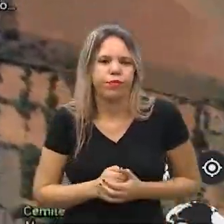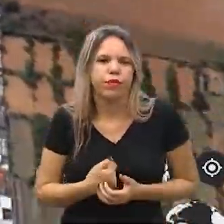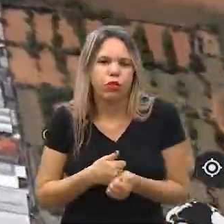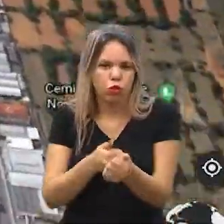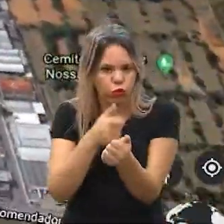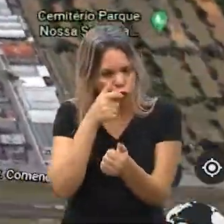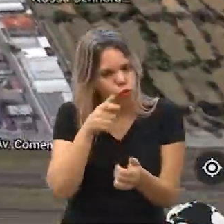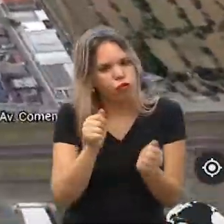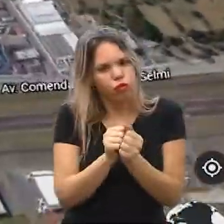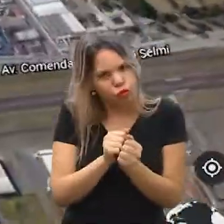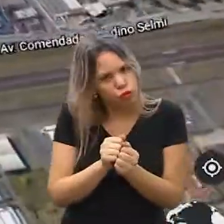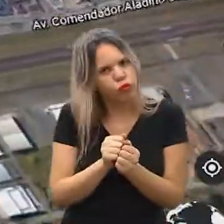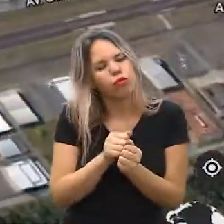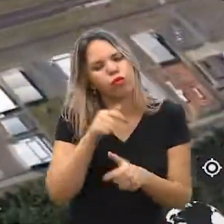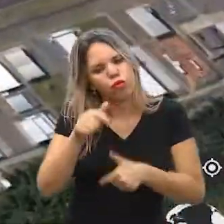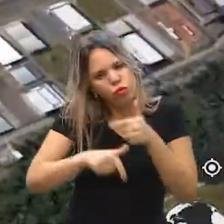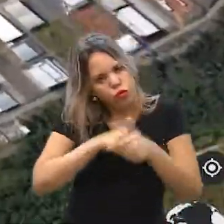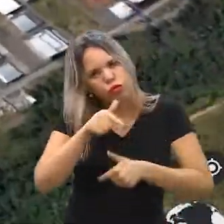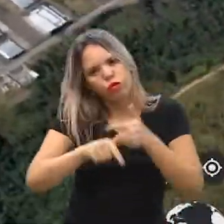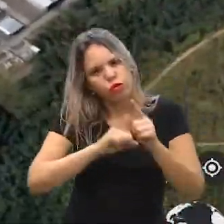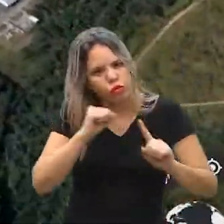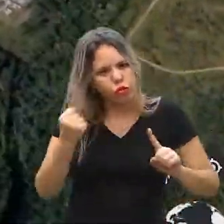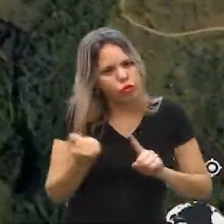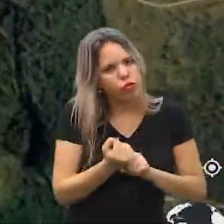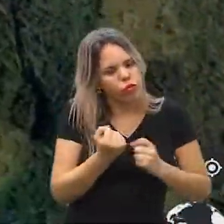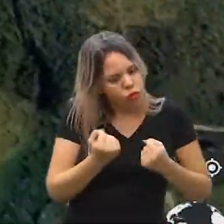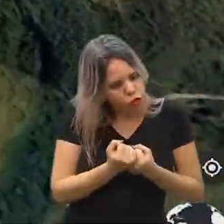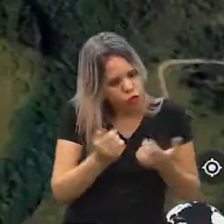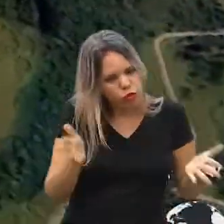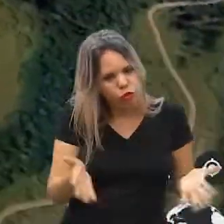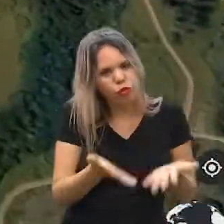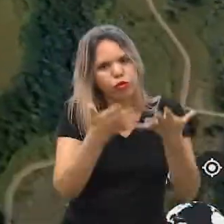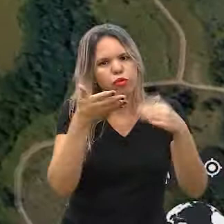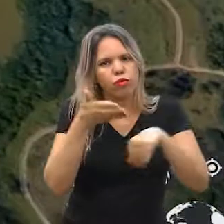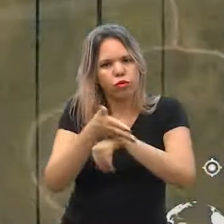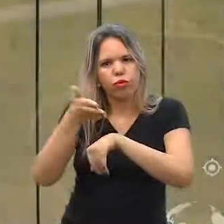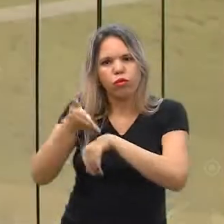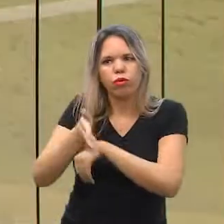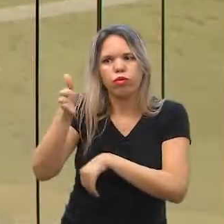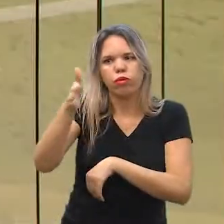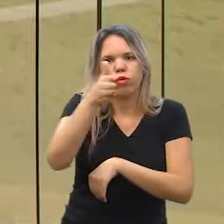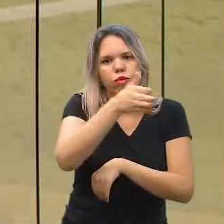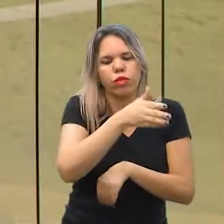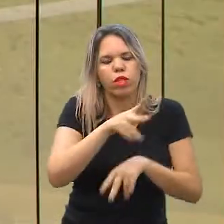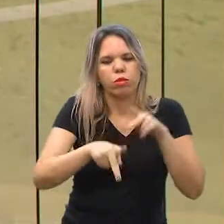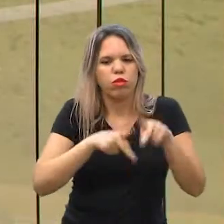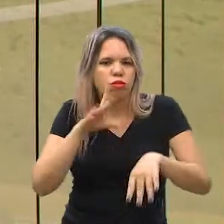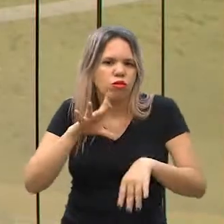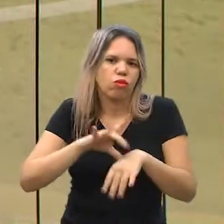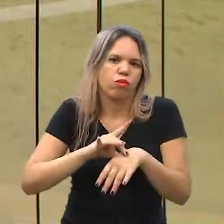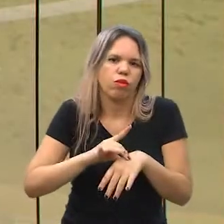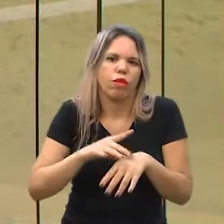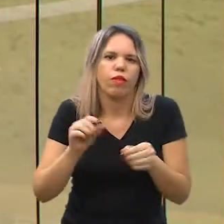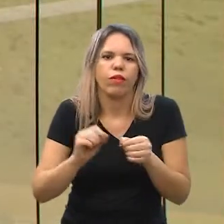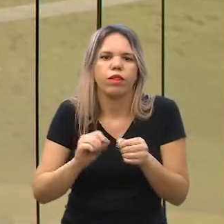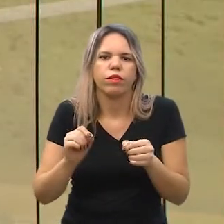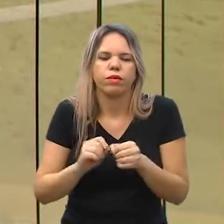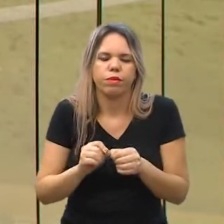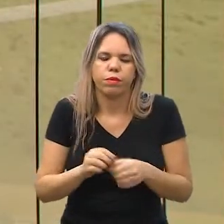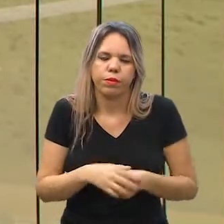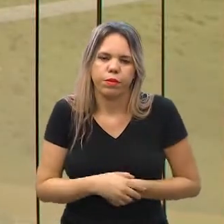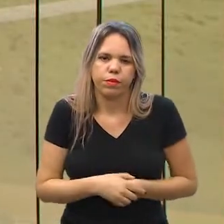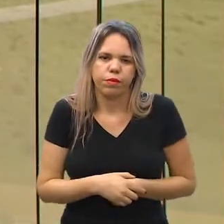eu acompanhava esse trabalho, aquela visita que se fazia aos doentes, que fazia